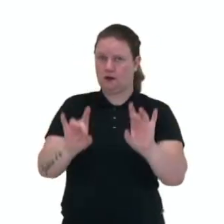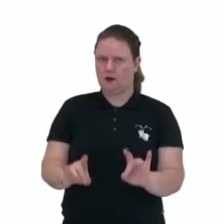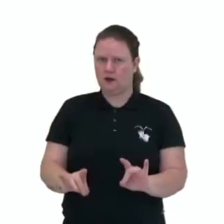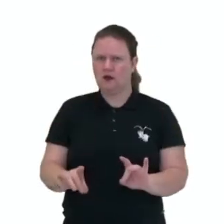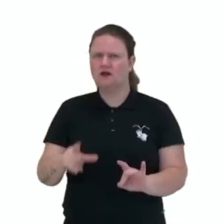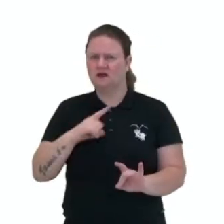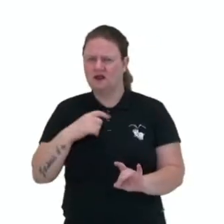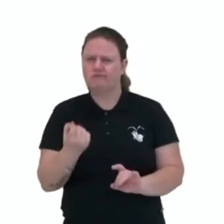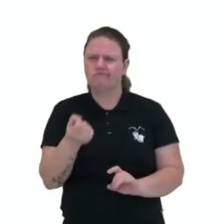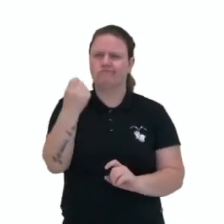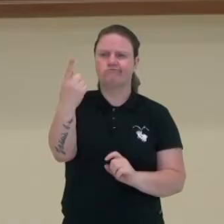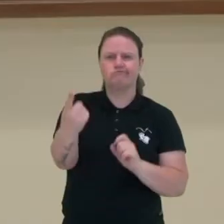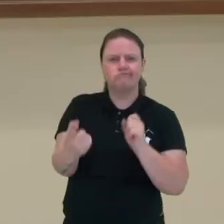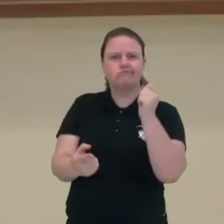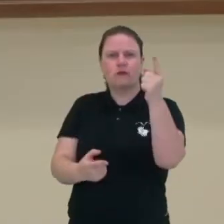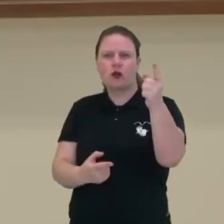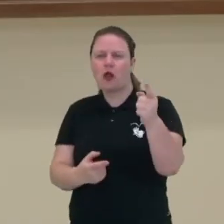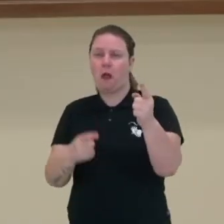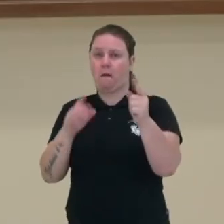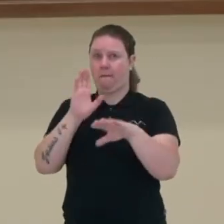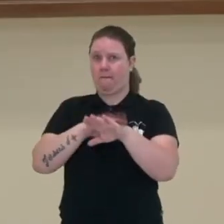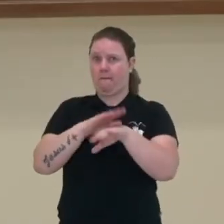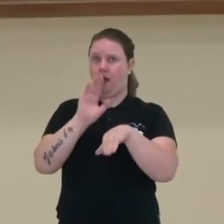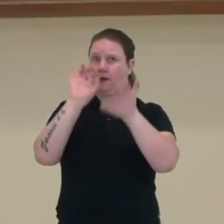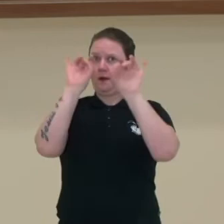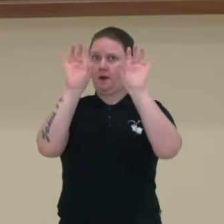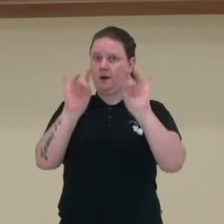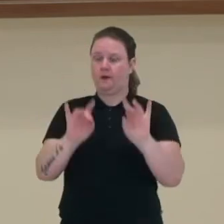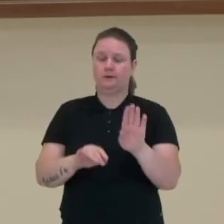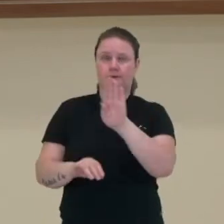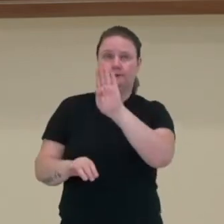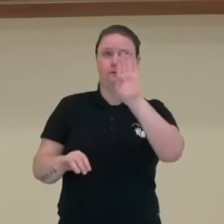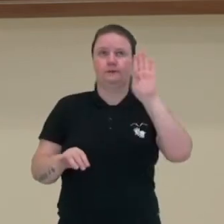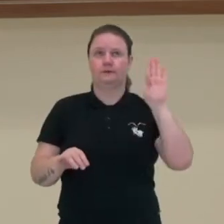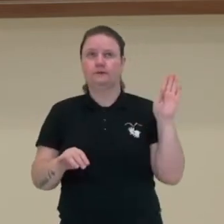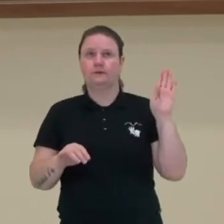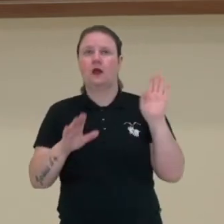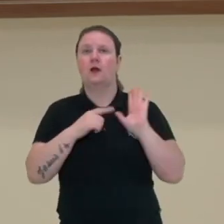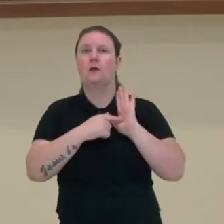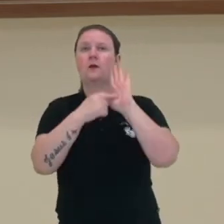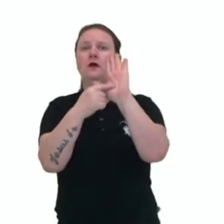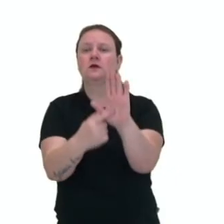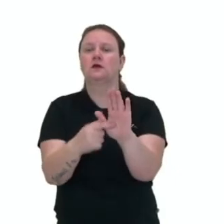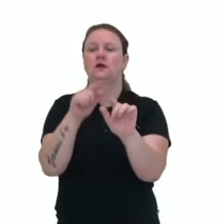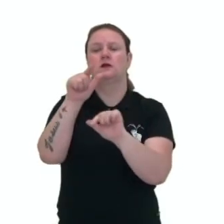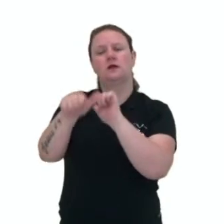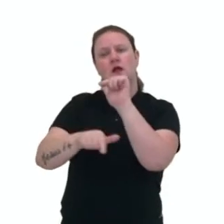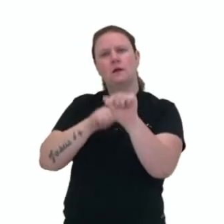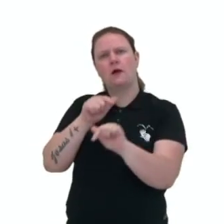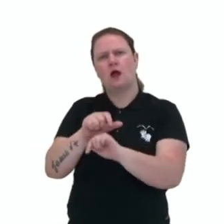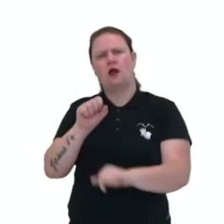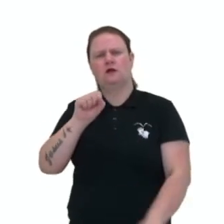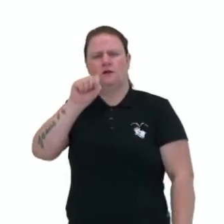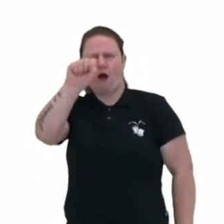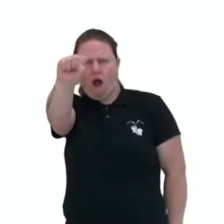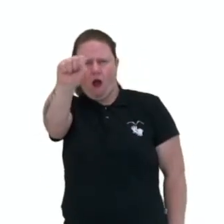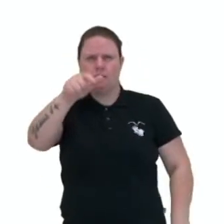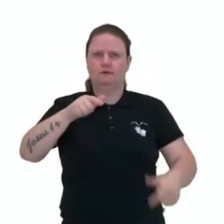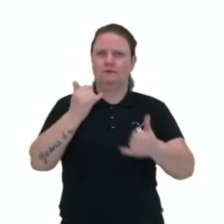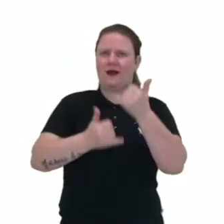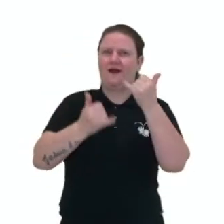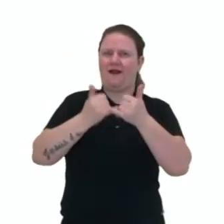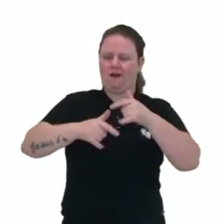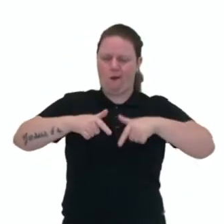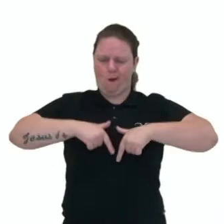alguns trabalhadores são especiais e outros não? B, para ressaltar que quem trabalha para sobreviver é um super-herói.